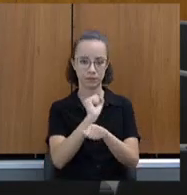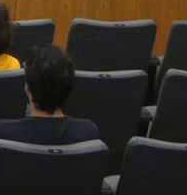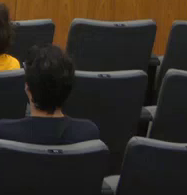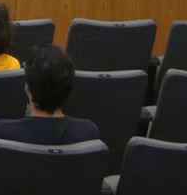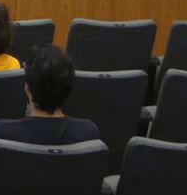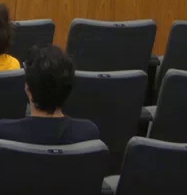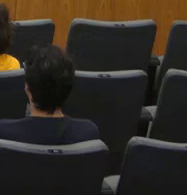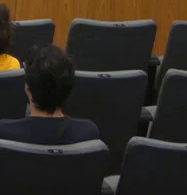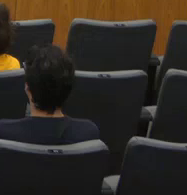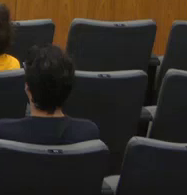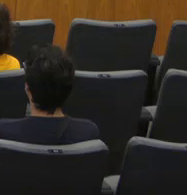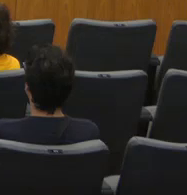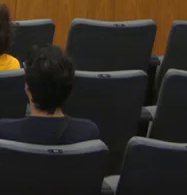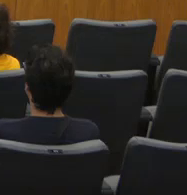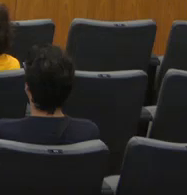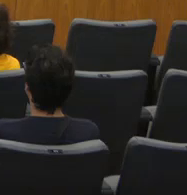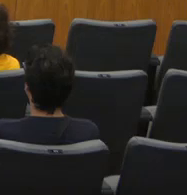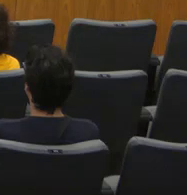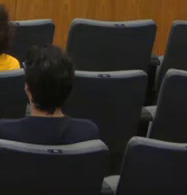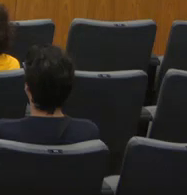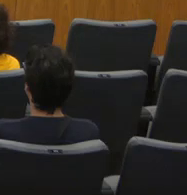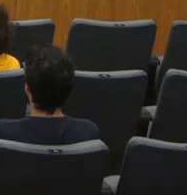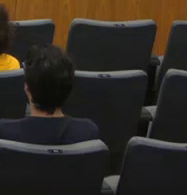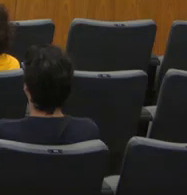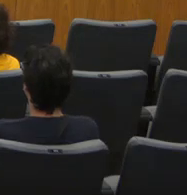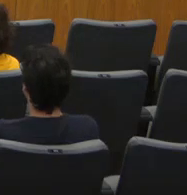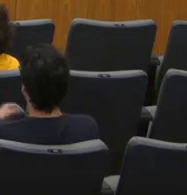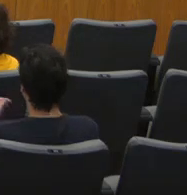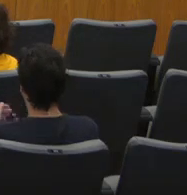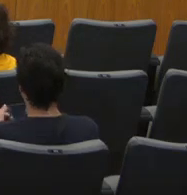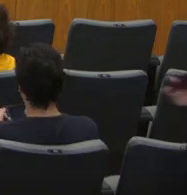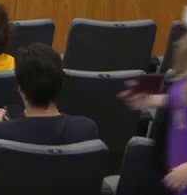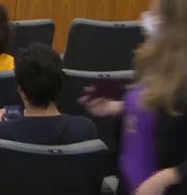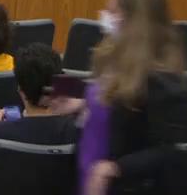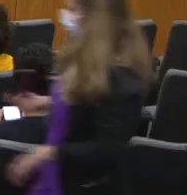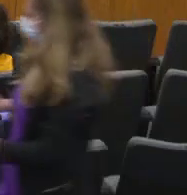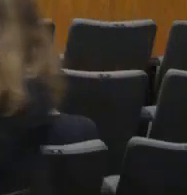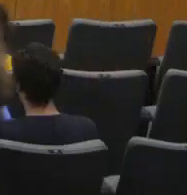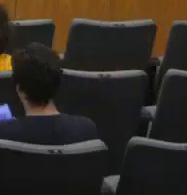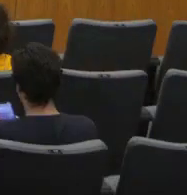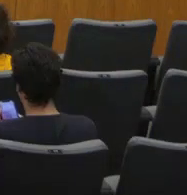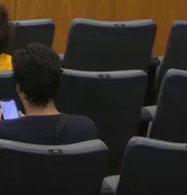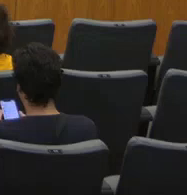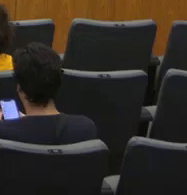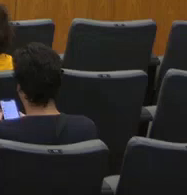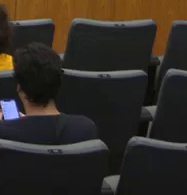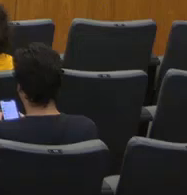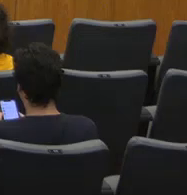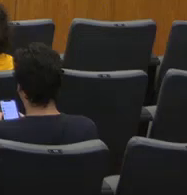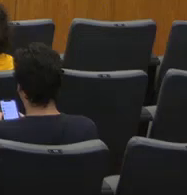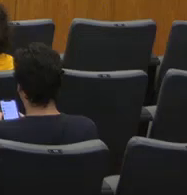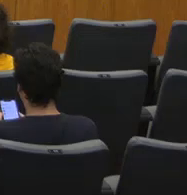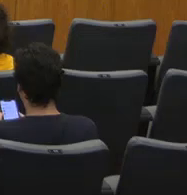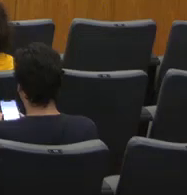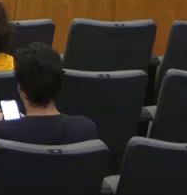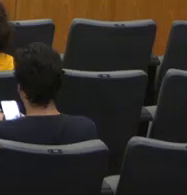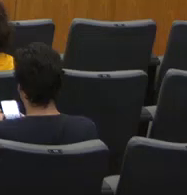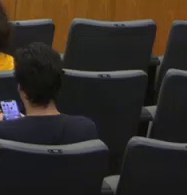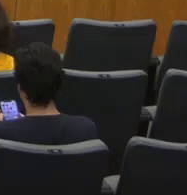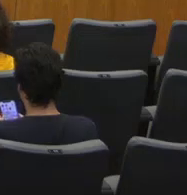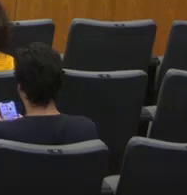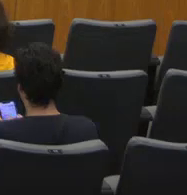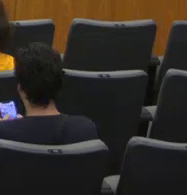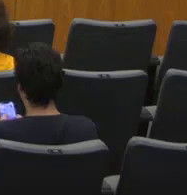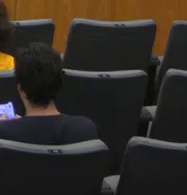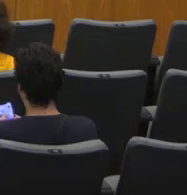de turismo e gastronomia e desenvolvimento econômico da quarta sessão Legislativa ordinária da